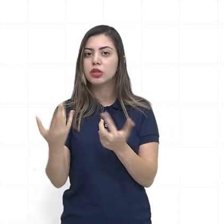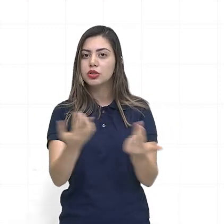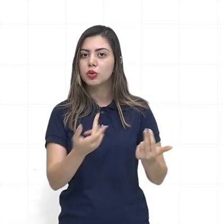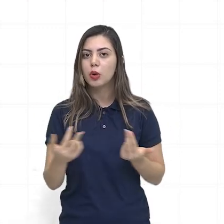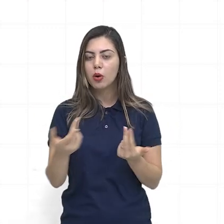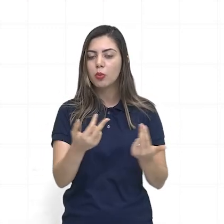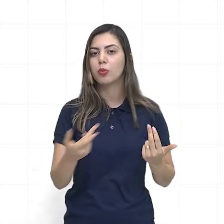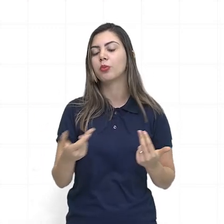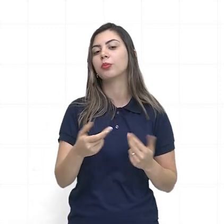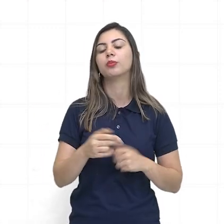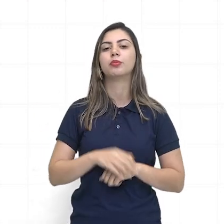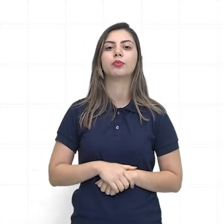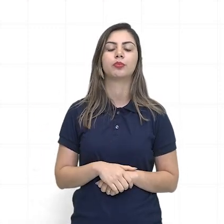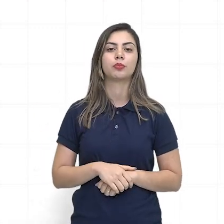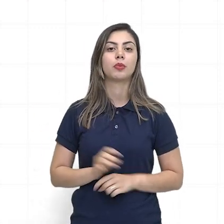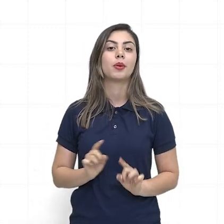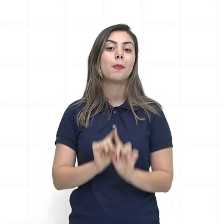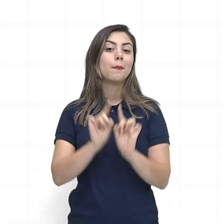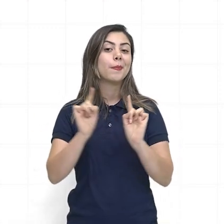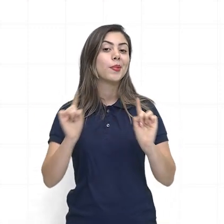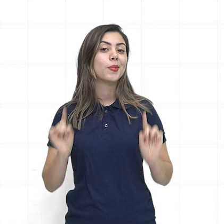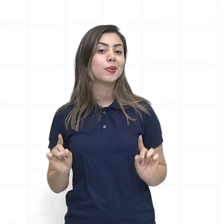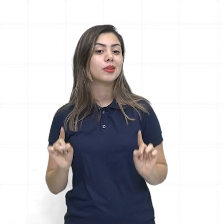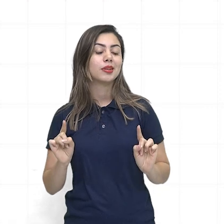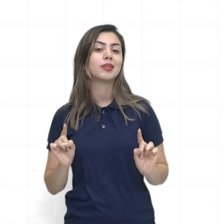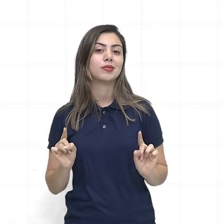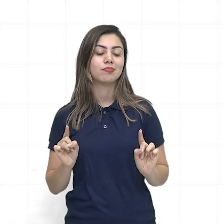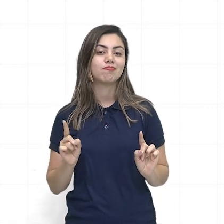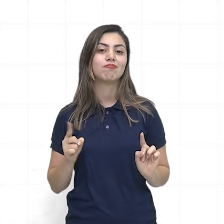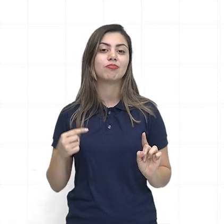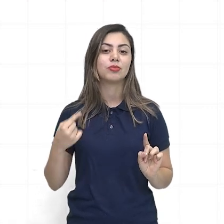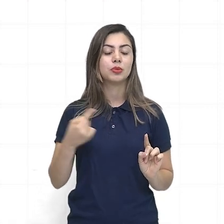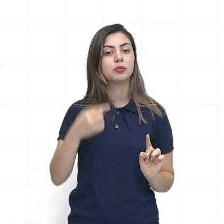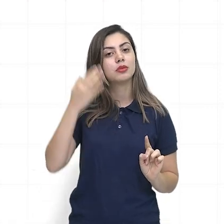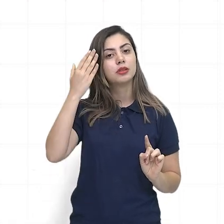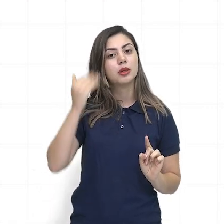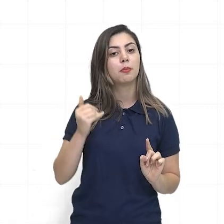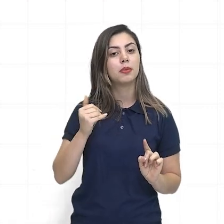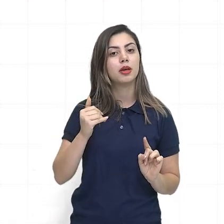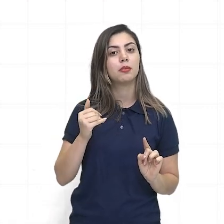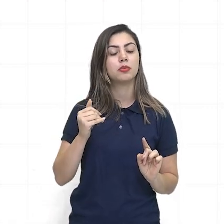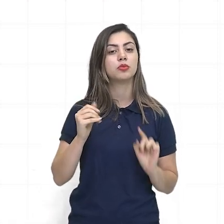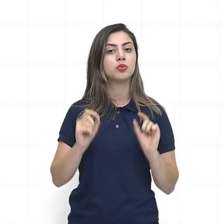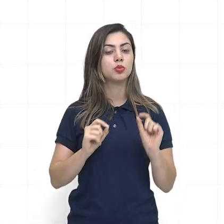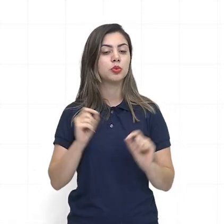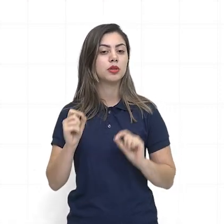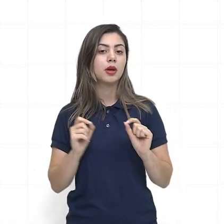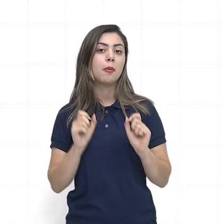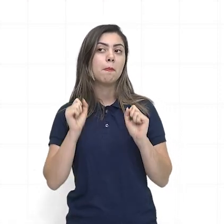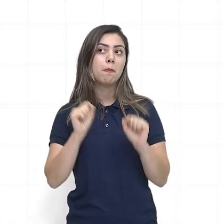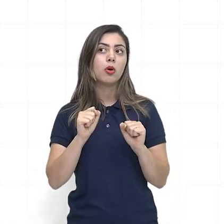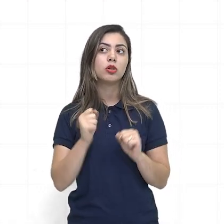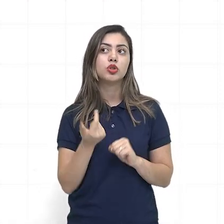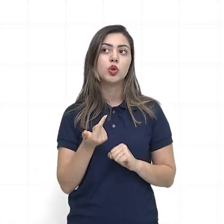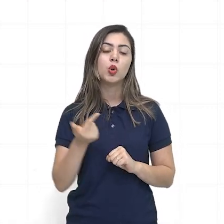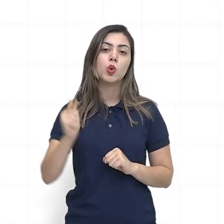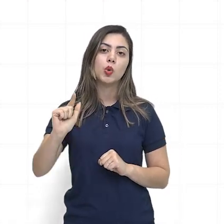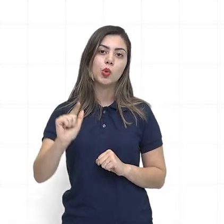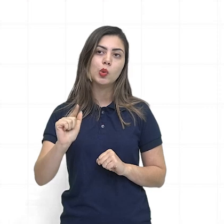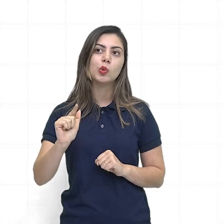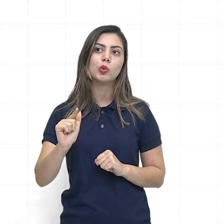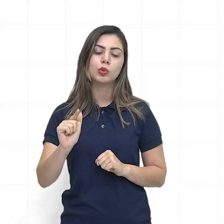aí. Mas, dentro dessa nossa mesma ideia, eu posso saber